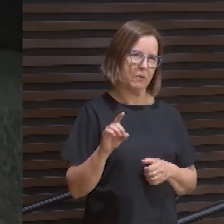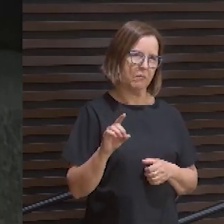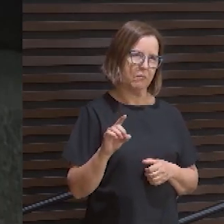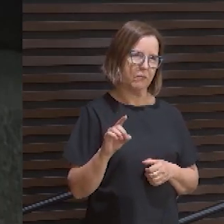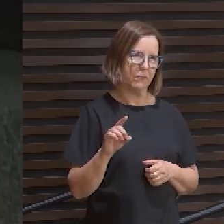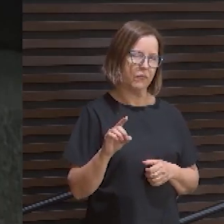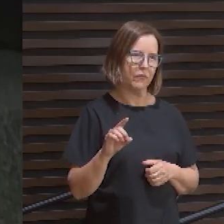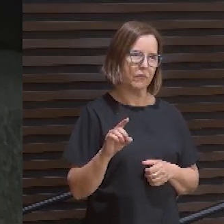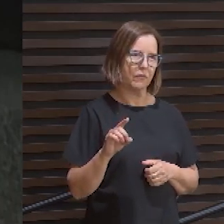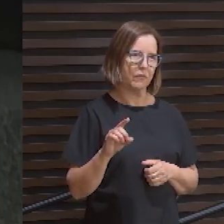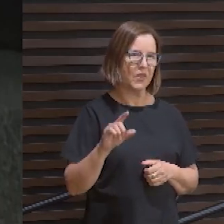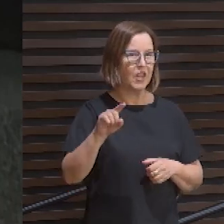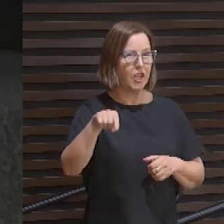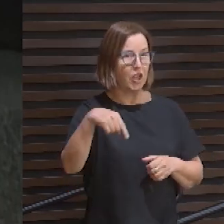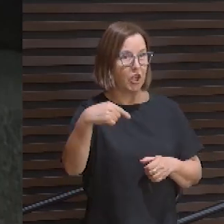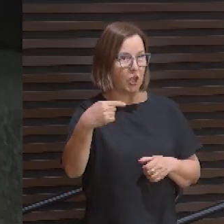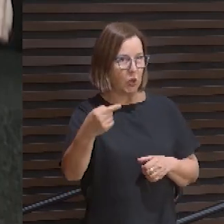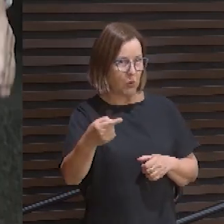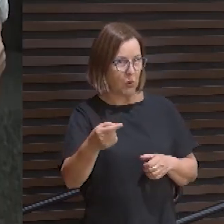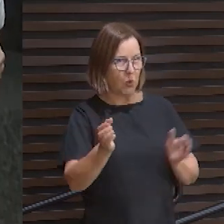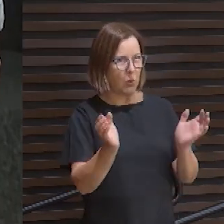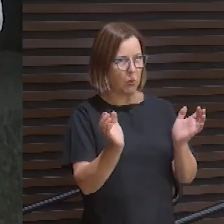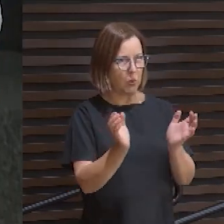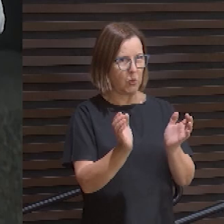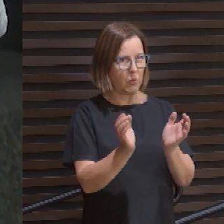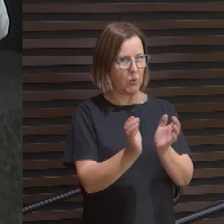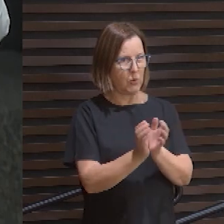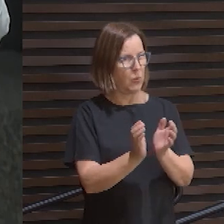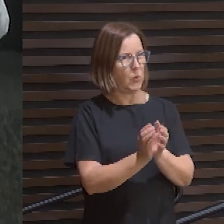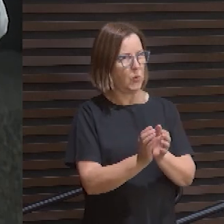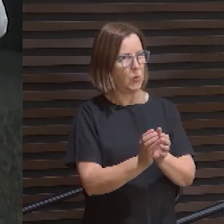grupos cristãos ou da igreja,